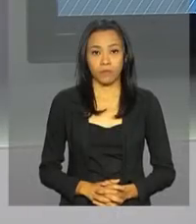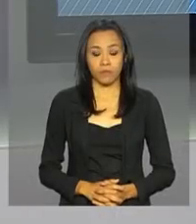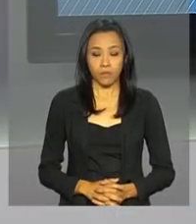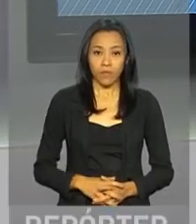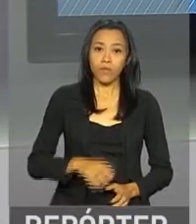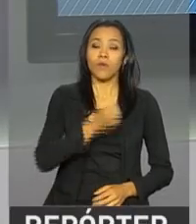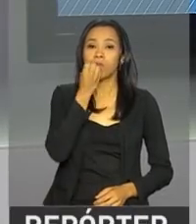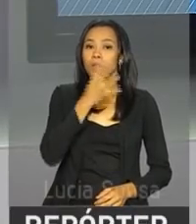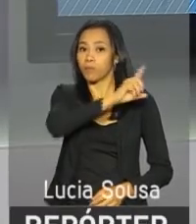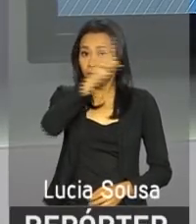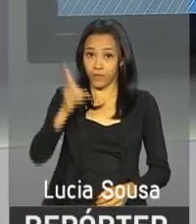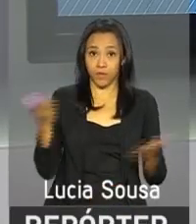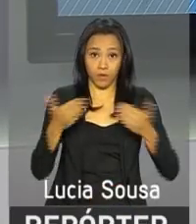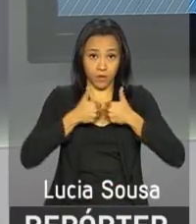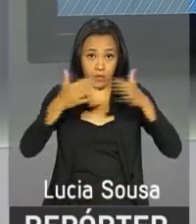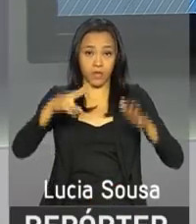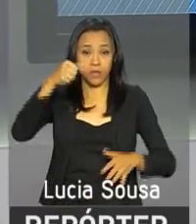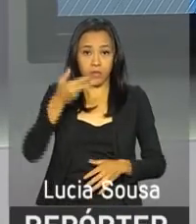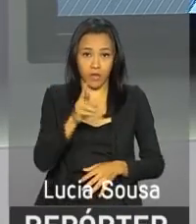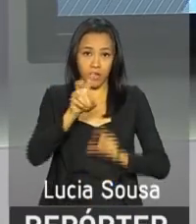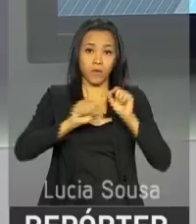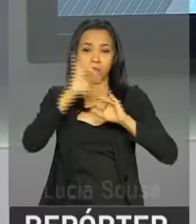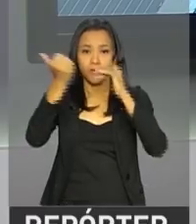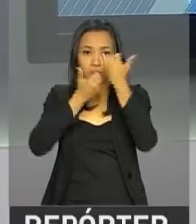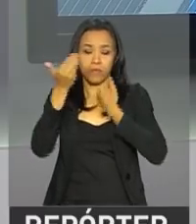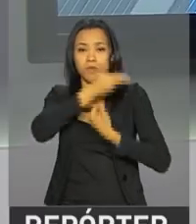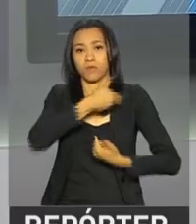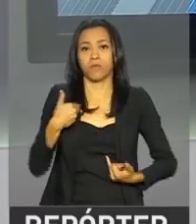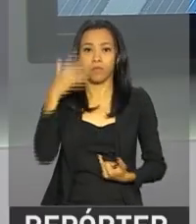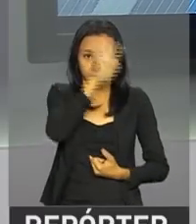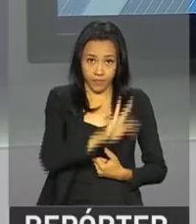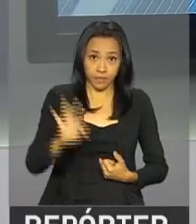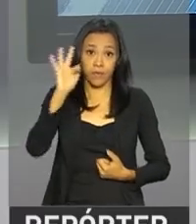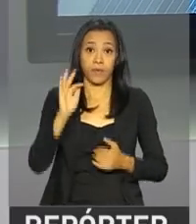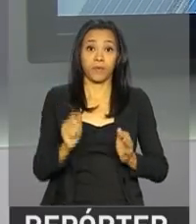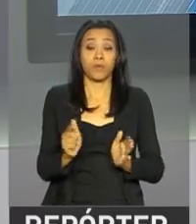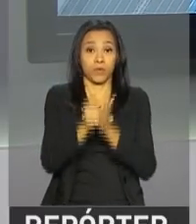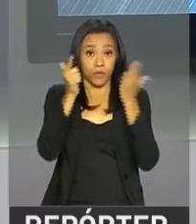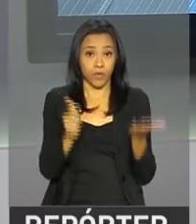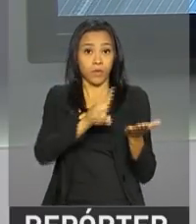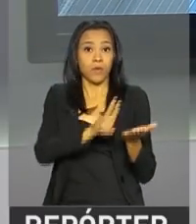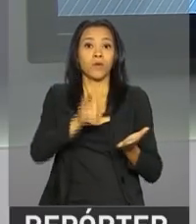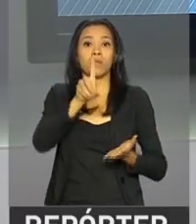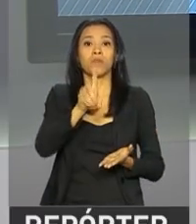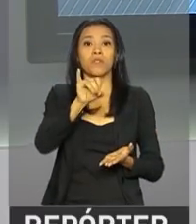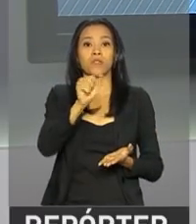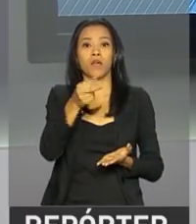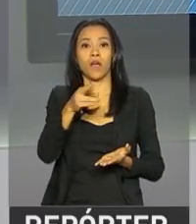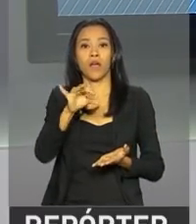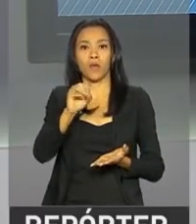olá bom dia começa agora o repórter nbr com as notícias do governo federal o diário oficial publicou hoje a medida provisória